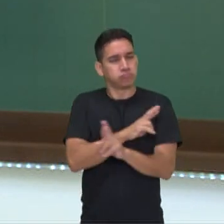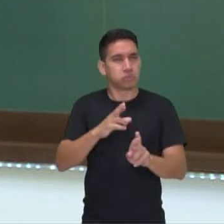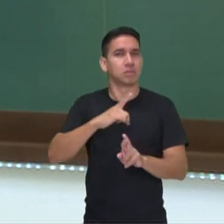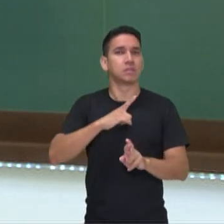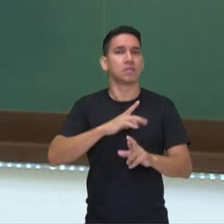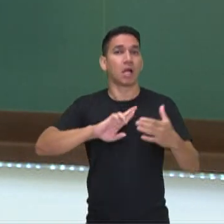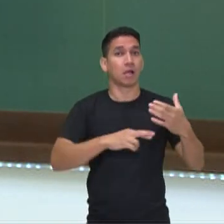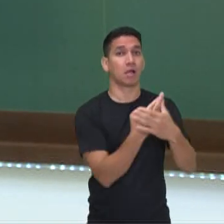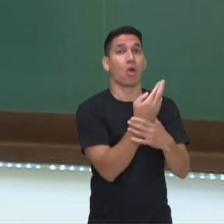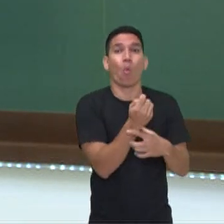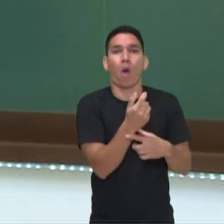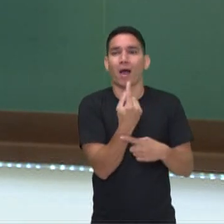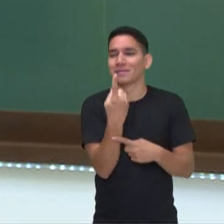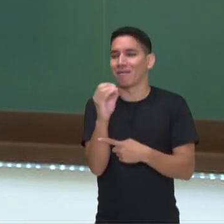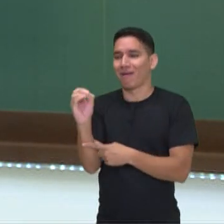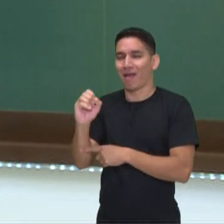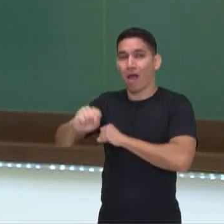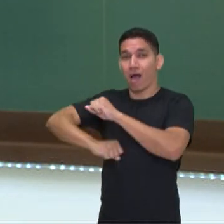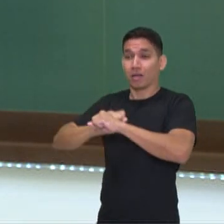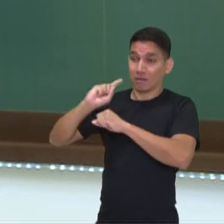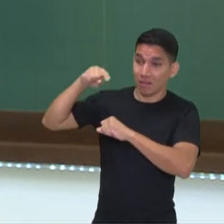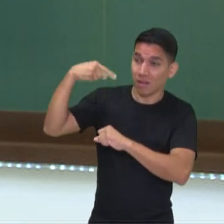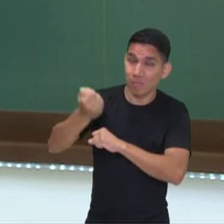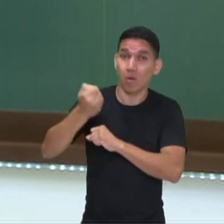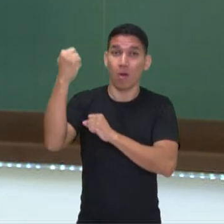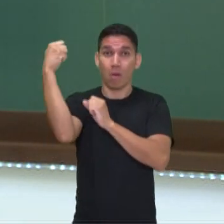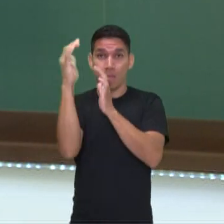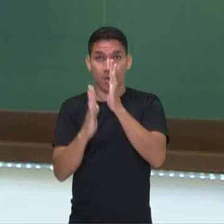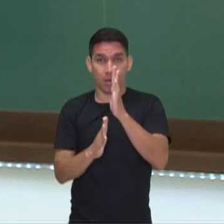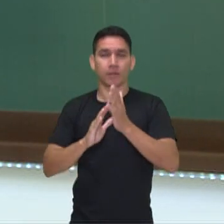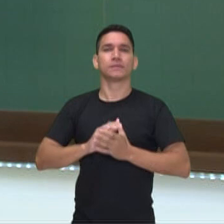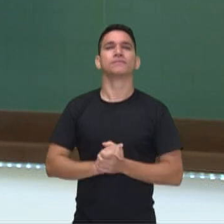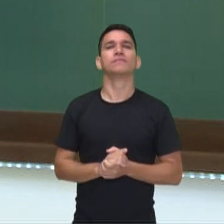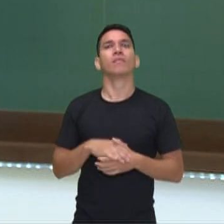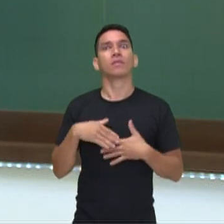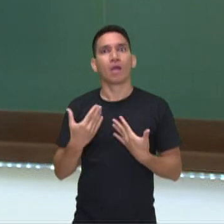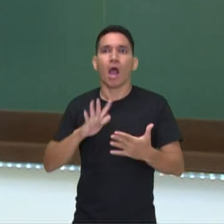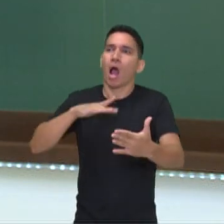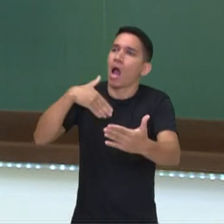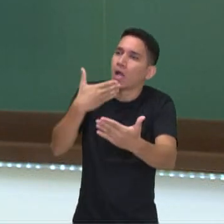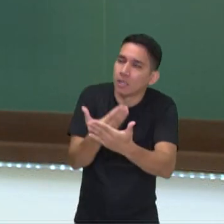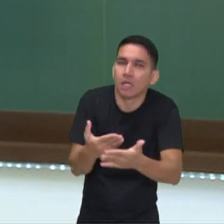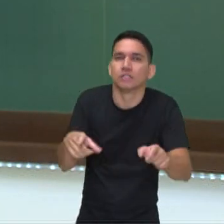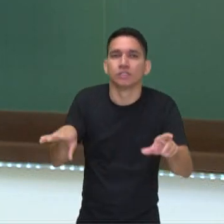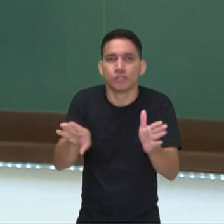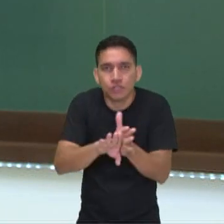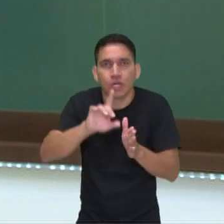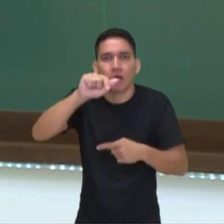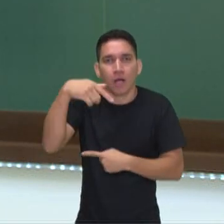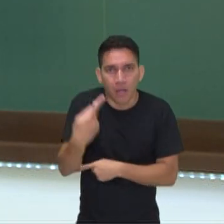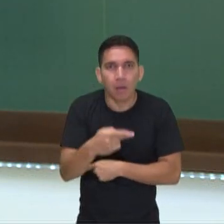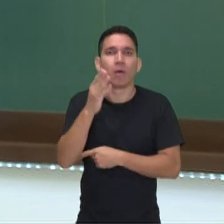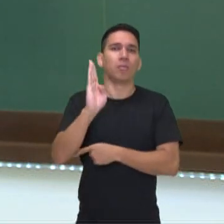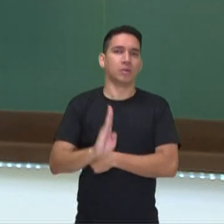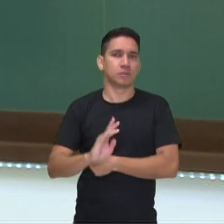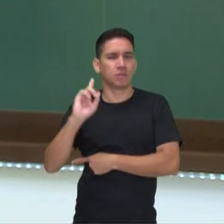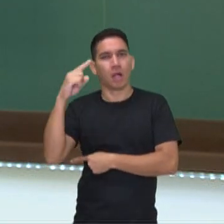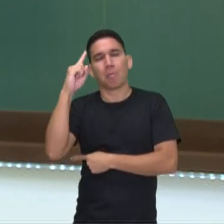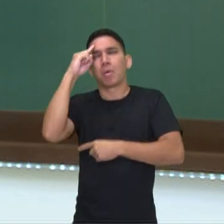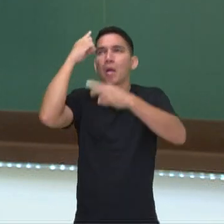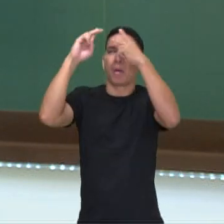quase 100 anos depois do surgimento do barroco, né? Então, ela tem até chegar aqui e a gente começar a criar a